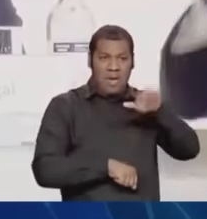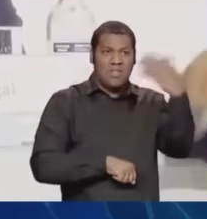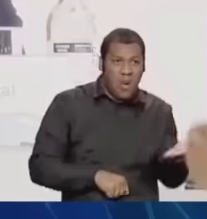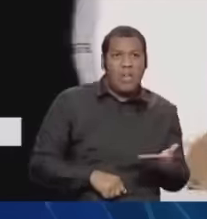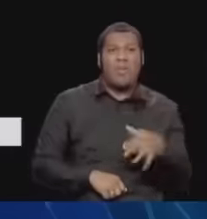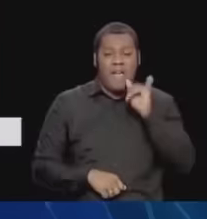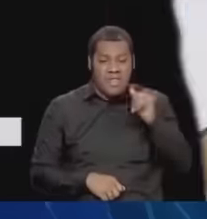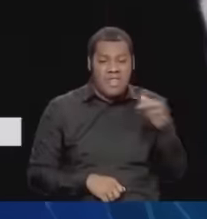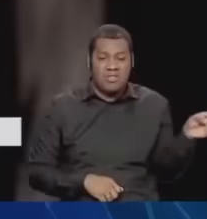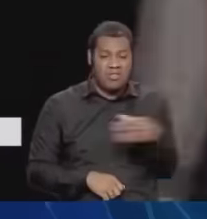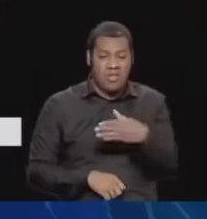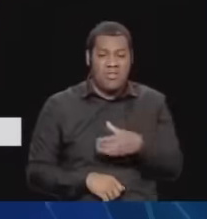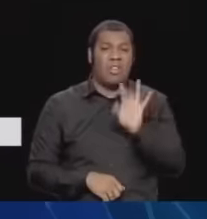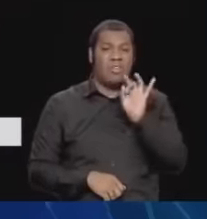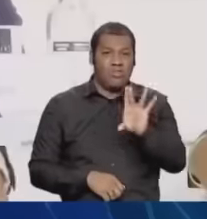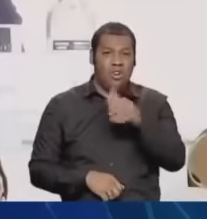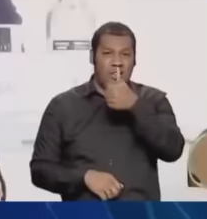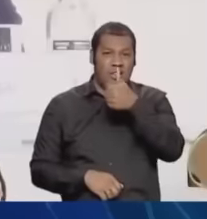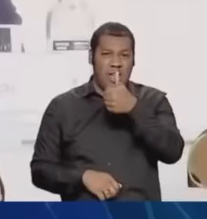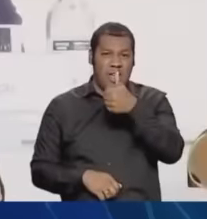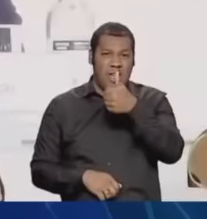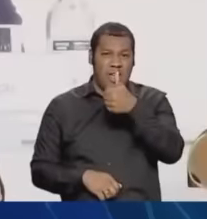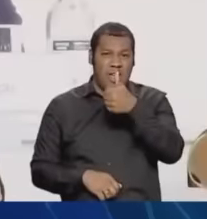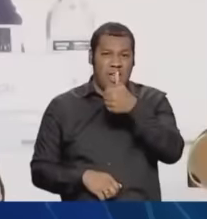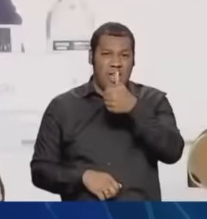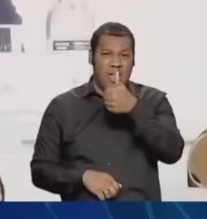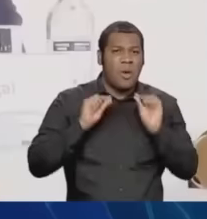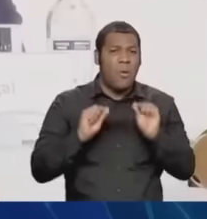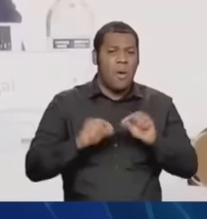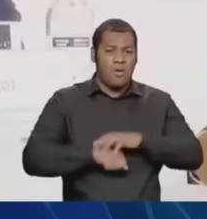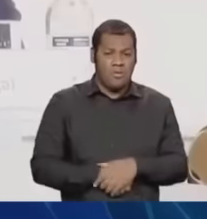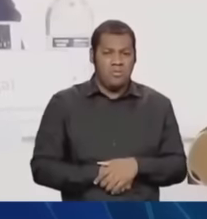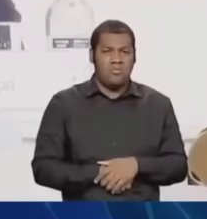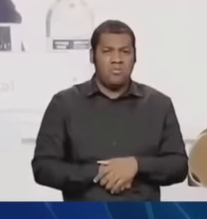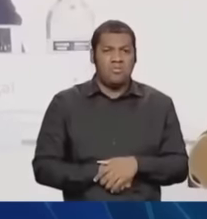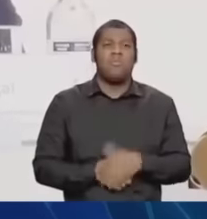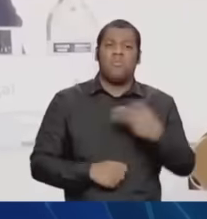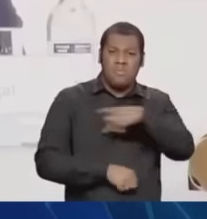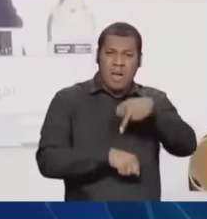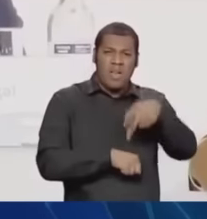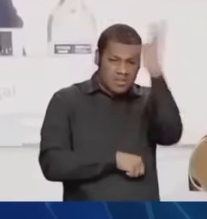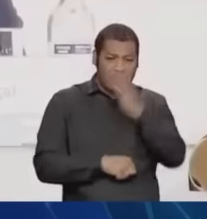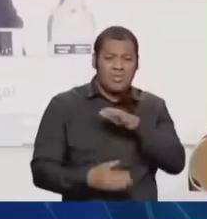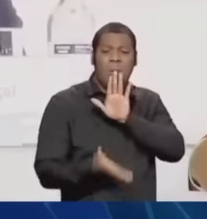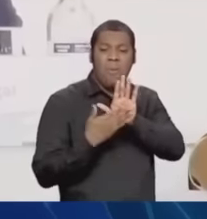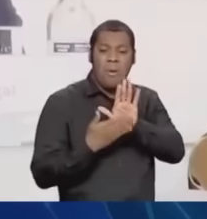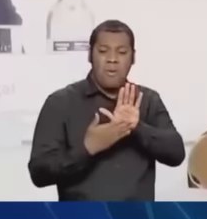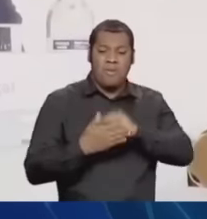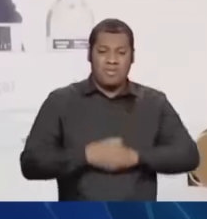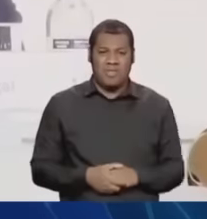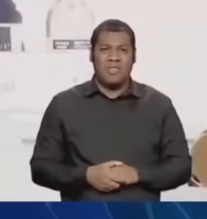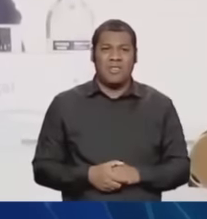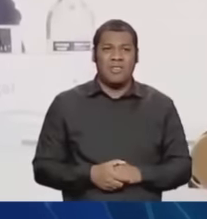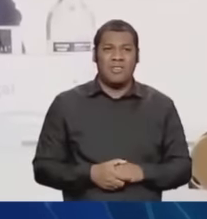renovável. Isso significa que nós estamos caminhando para cumprir a nossa famosa proposta de campanha, que é